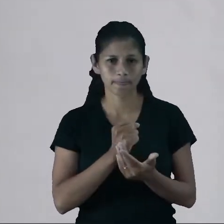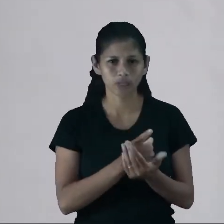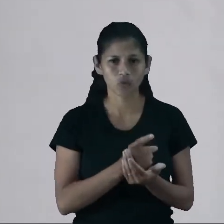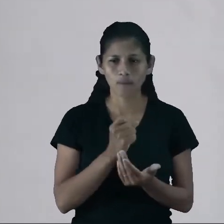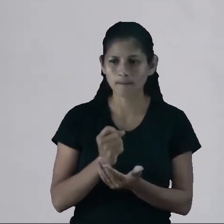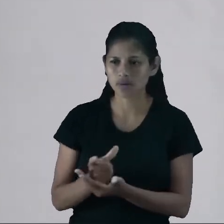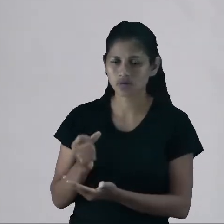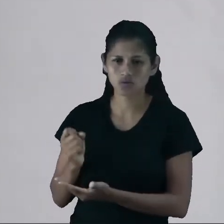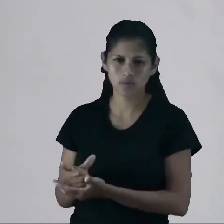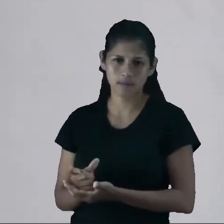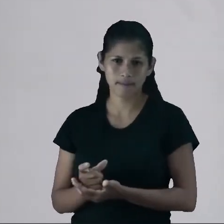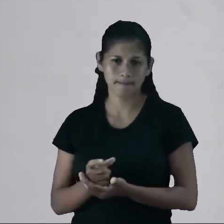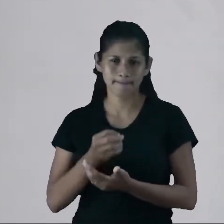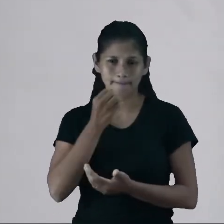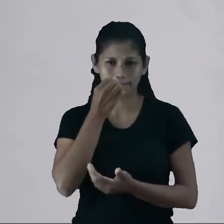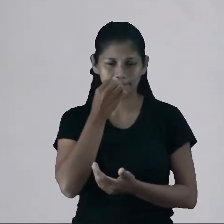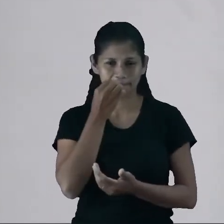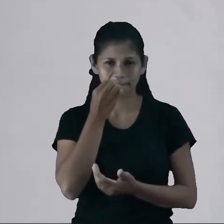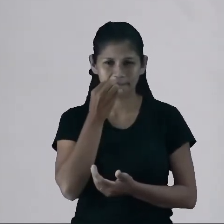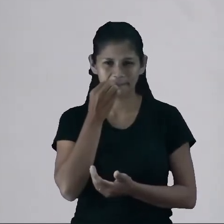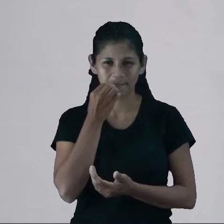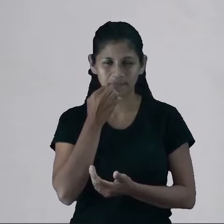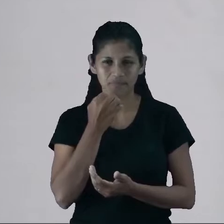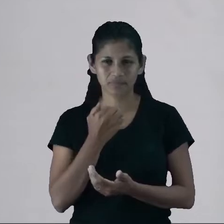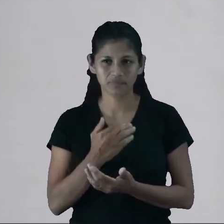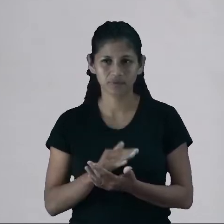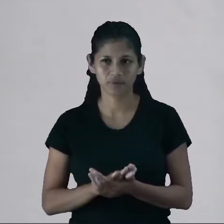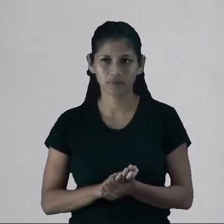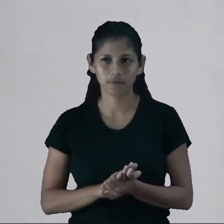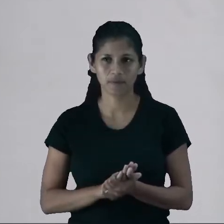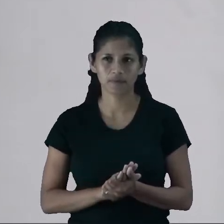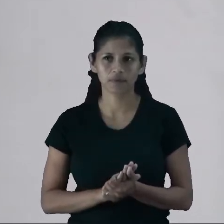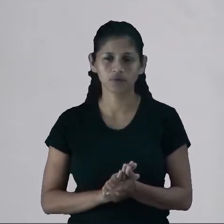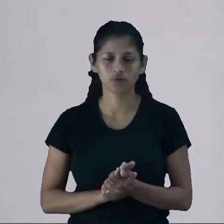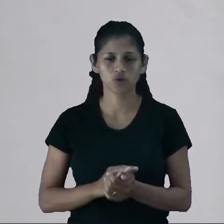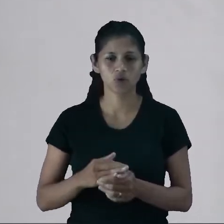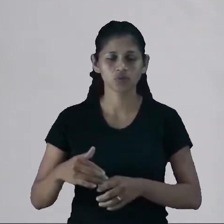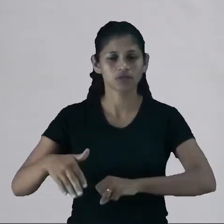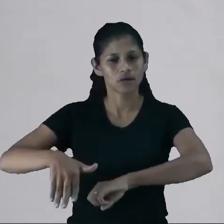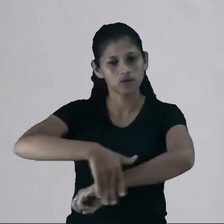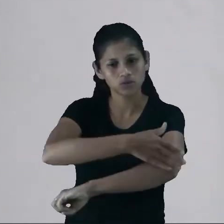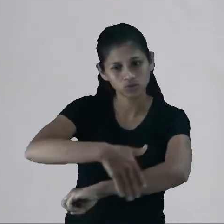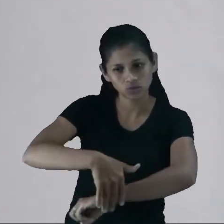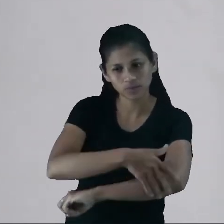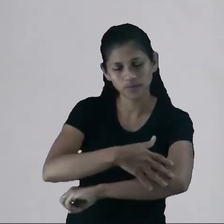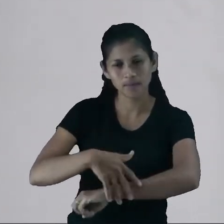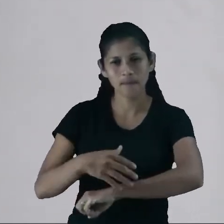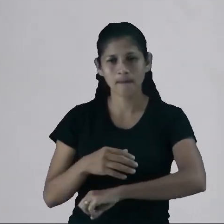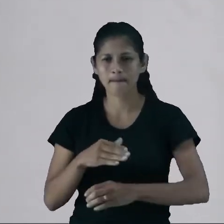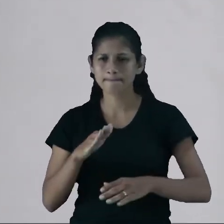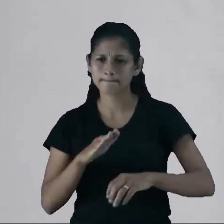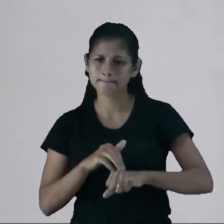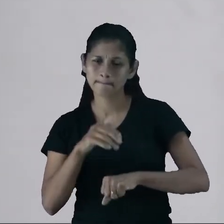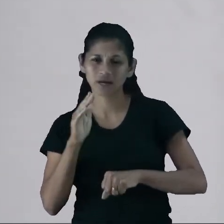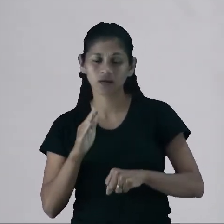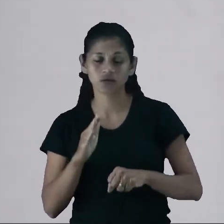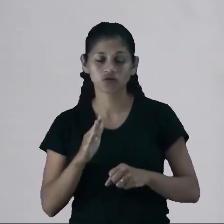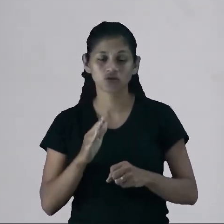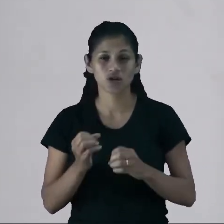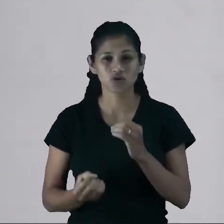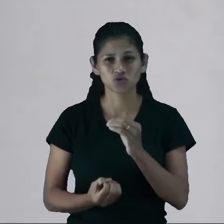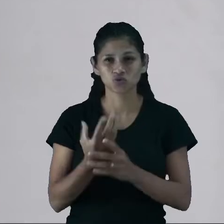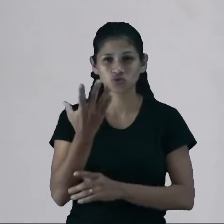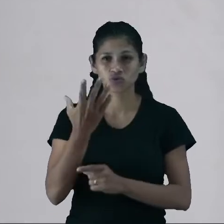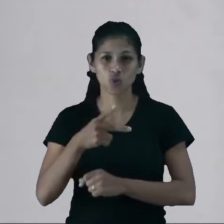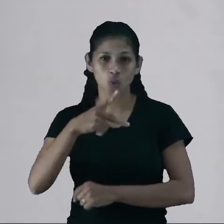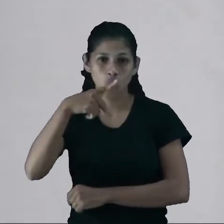as estradas, as vias, né, de circulação, e começou então a surgir o problema que do trânsito, né? Hoje